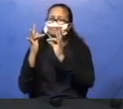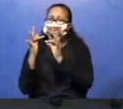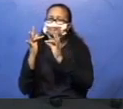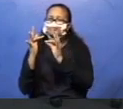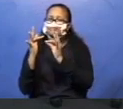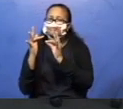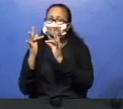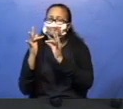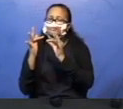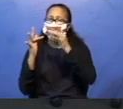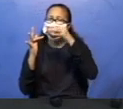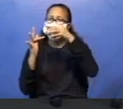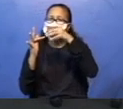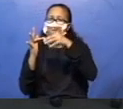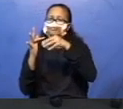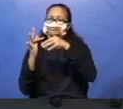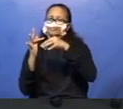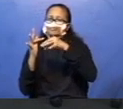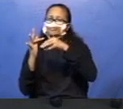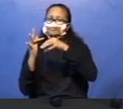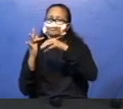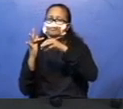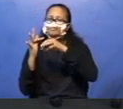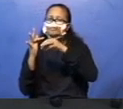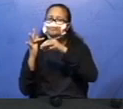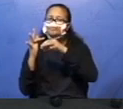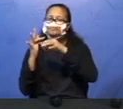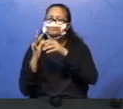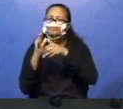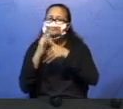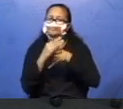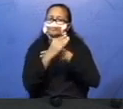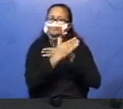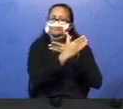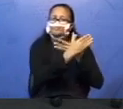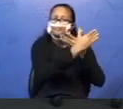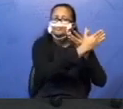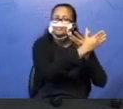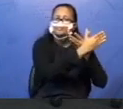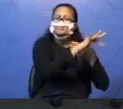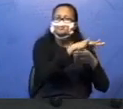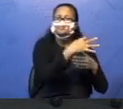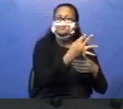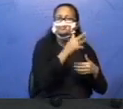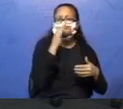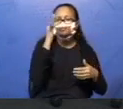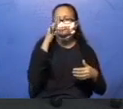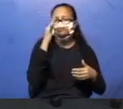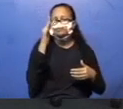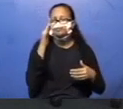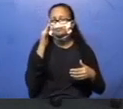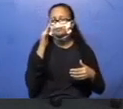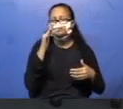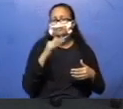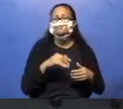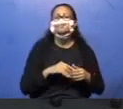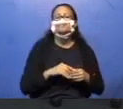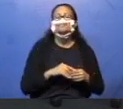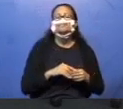sua patinha lá e levam para outra flor. E assim, as flores podem dar